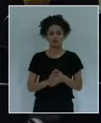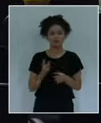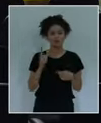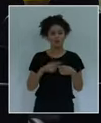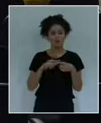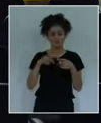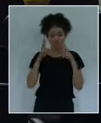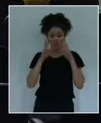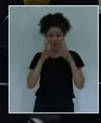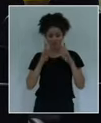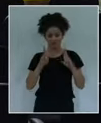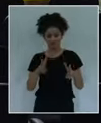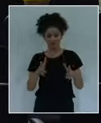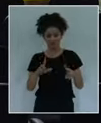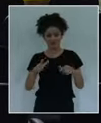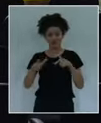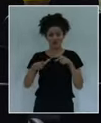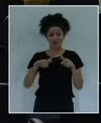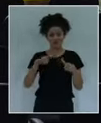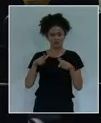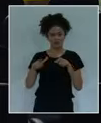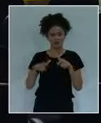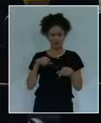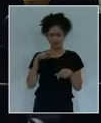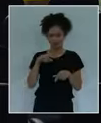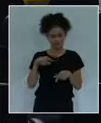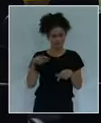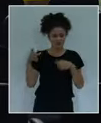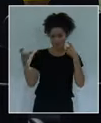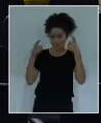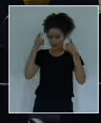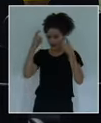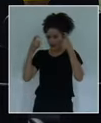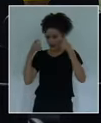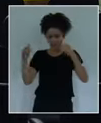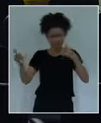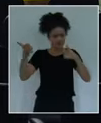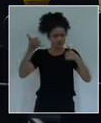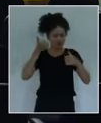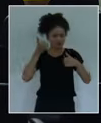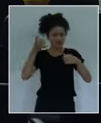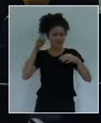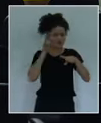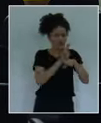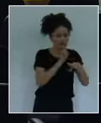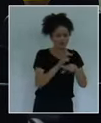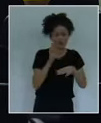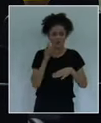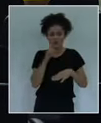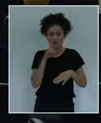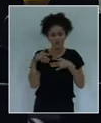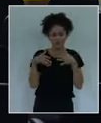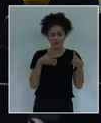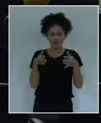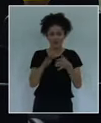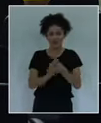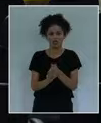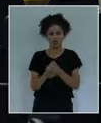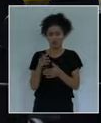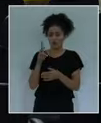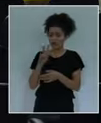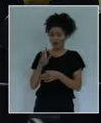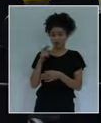no pátio, telefone comendo 7 cebas para lá e para cá, jogando para cima de você, eu falei, gente, é muita carga em cima de Cícero para ele só, vocês